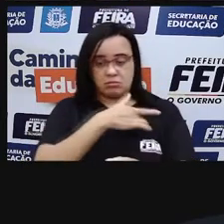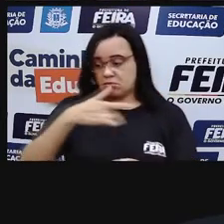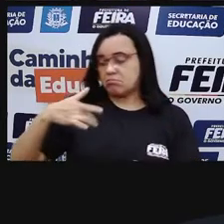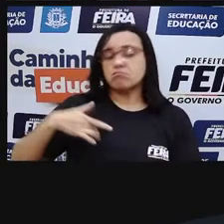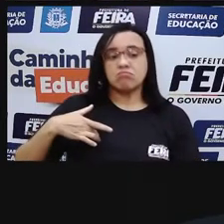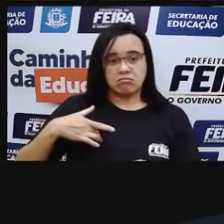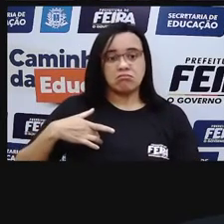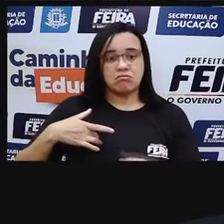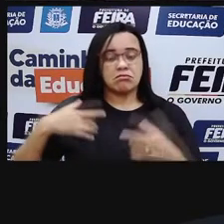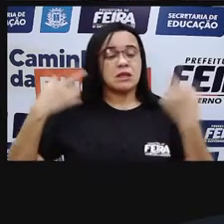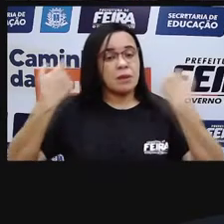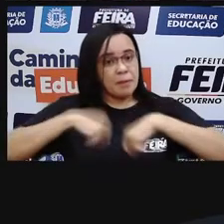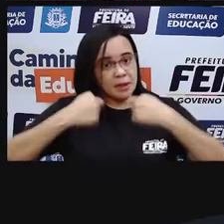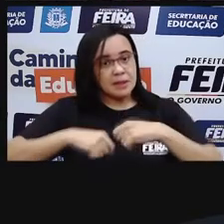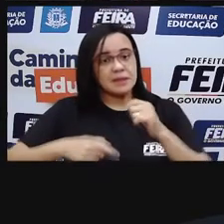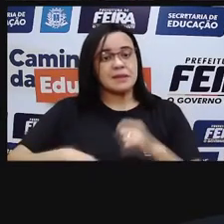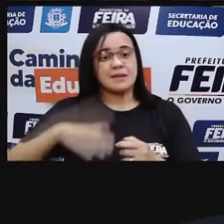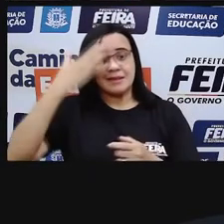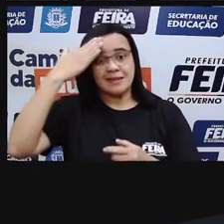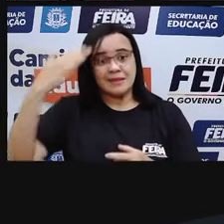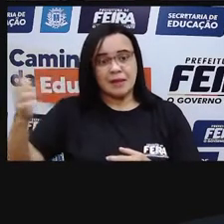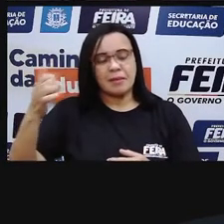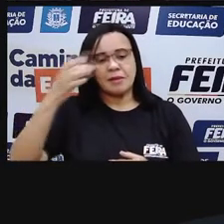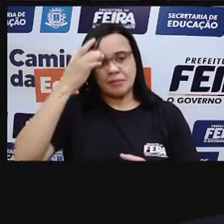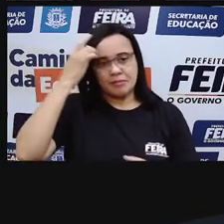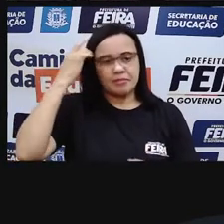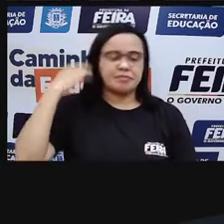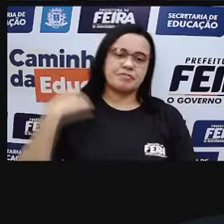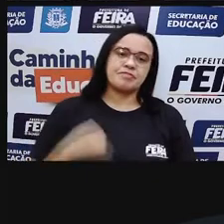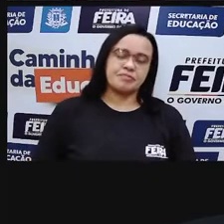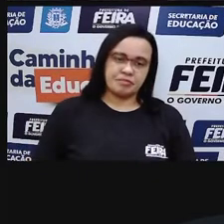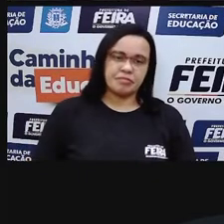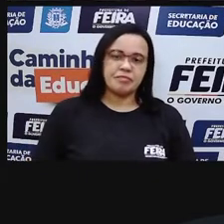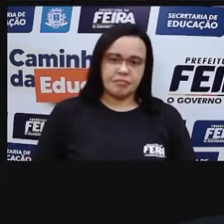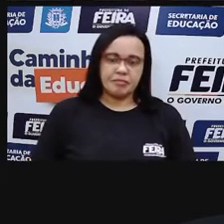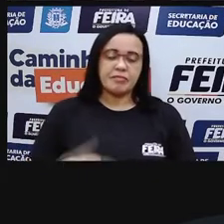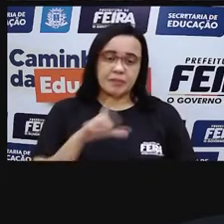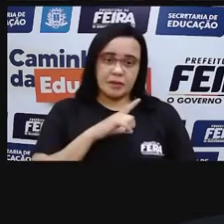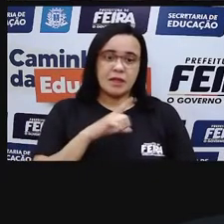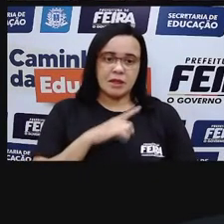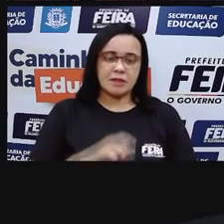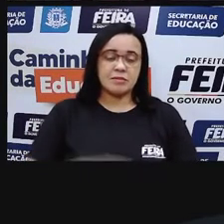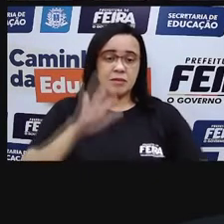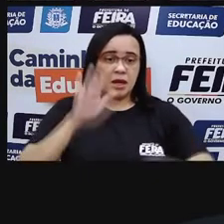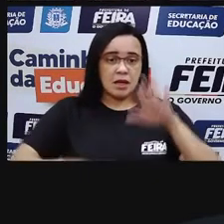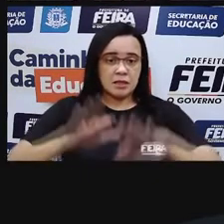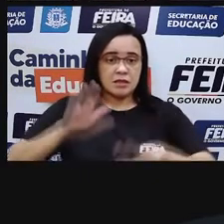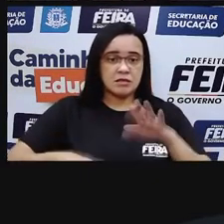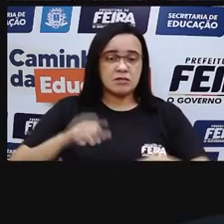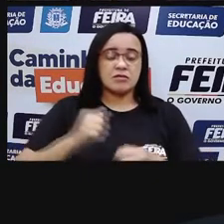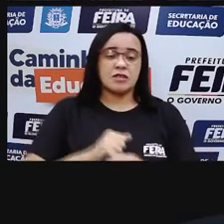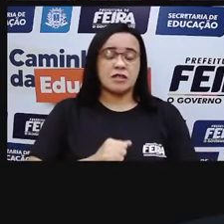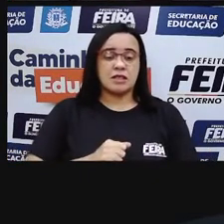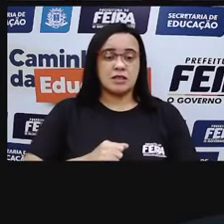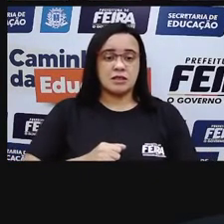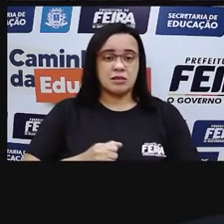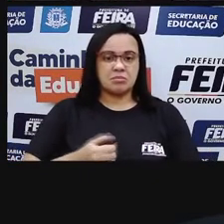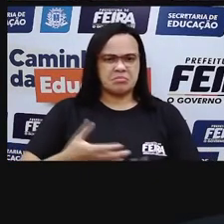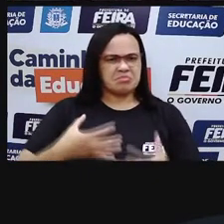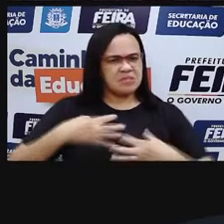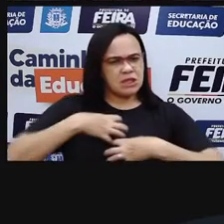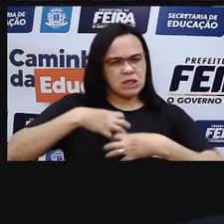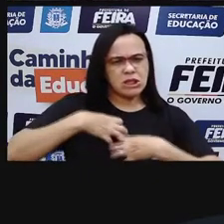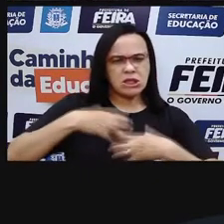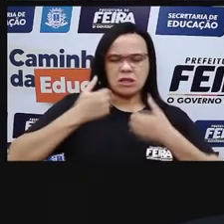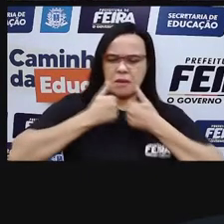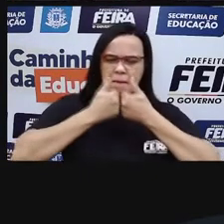ampla, essa não só a falta de enfermidade, mas para que a gente se sinta bem. E às vezes a gente, para se sentir bem, para ter saúde, a gente vai